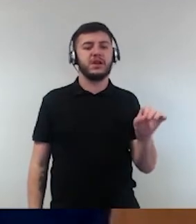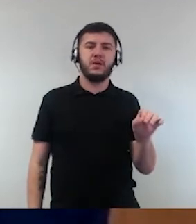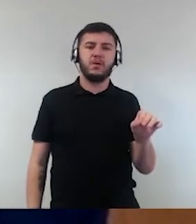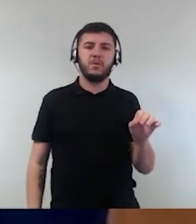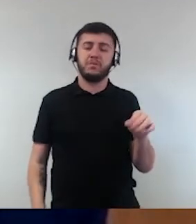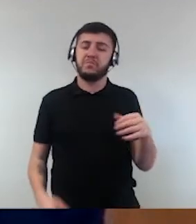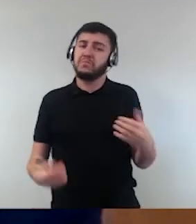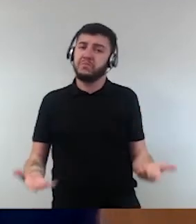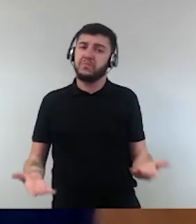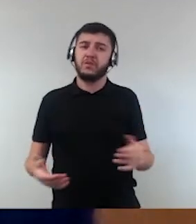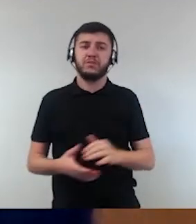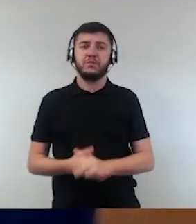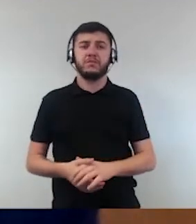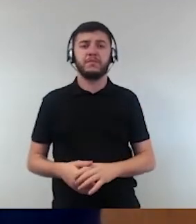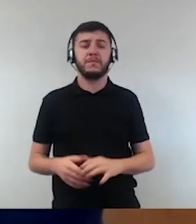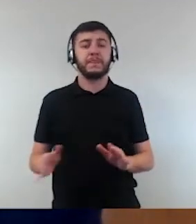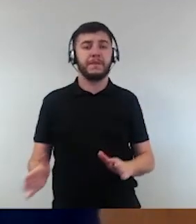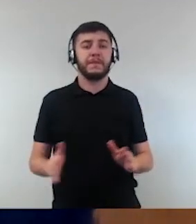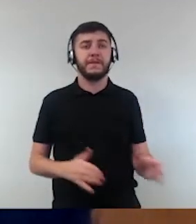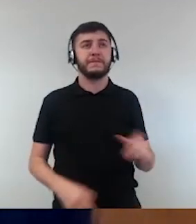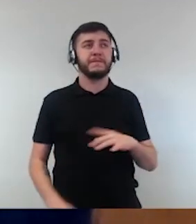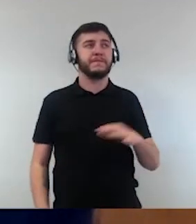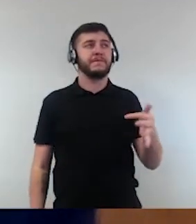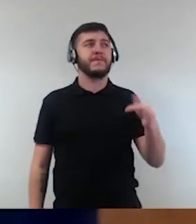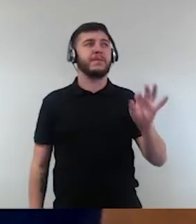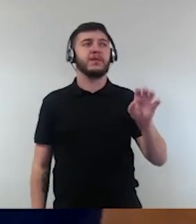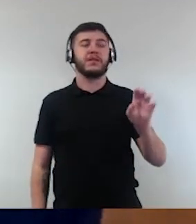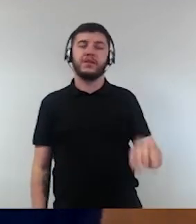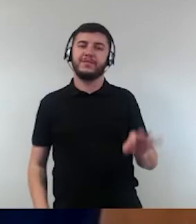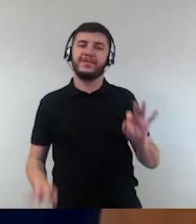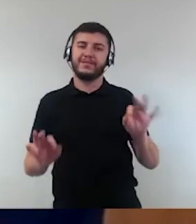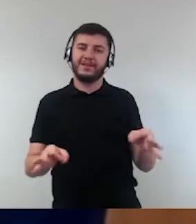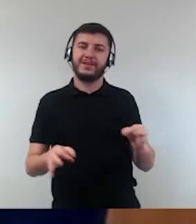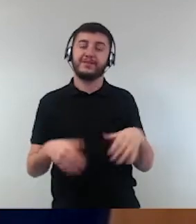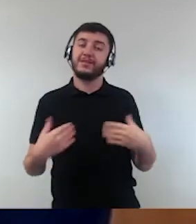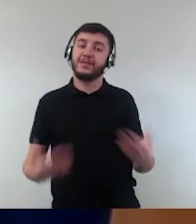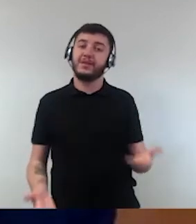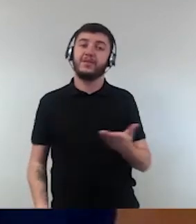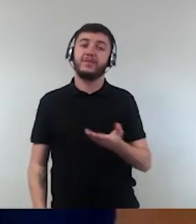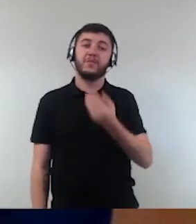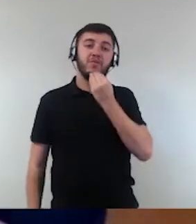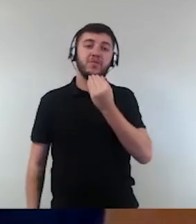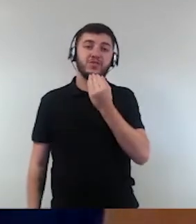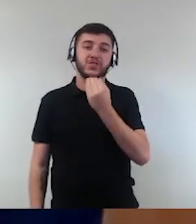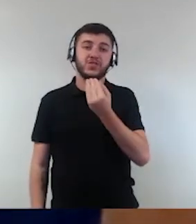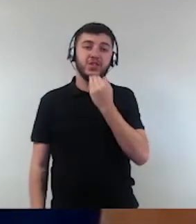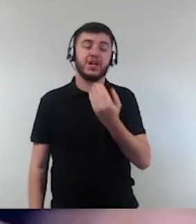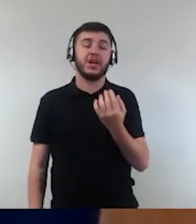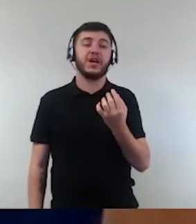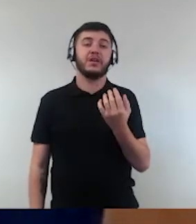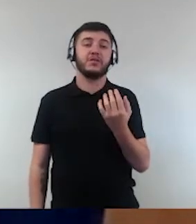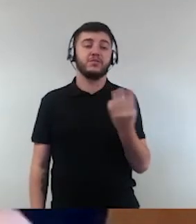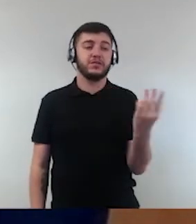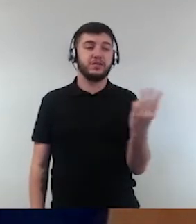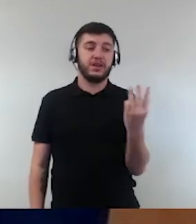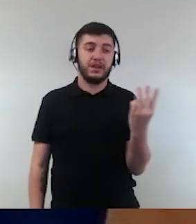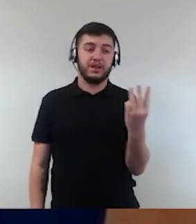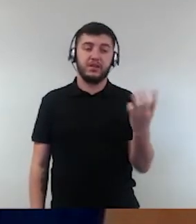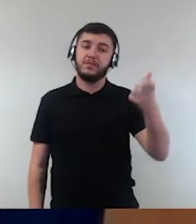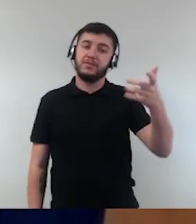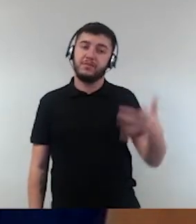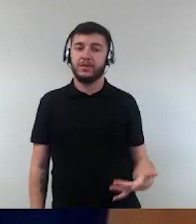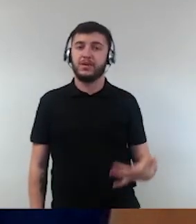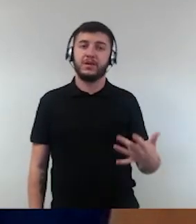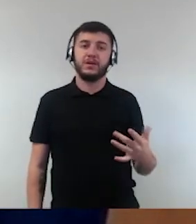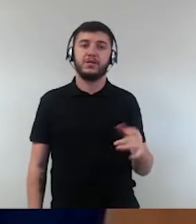Podemos fazer, a gente tem 10 minutinhos, né? Acho que a gente poderia passar para cada um. Só fazer você 2, 3 minutos